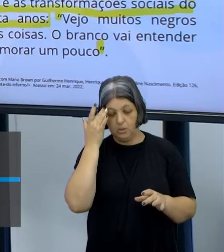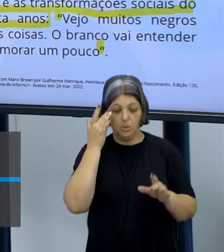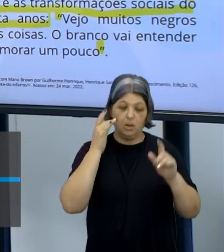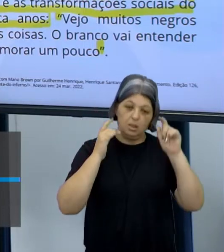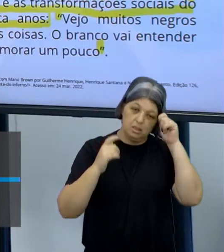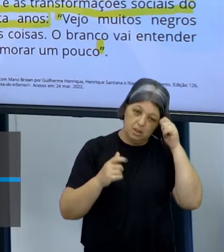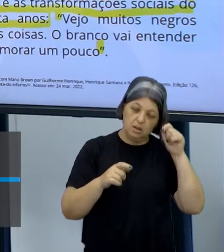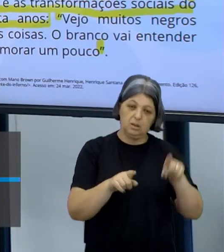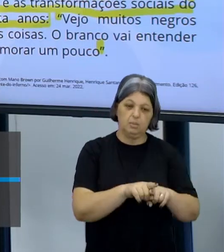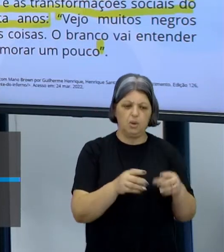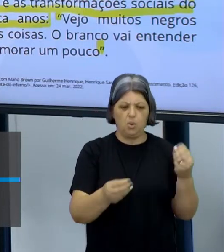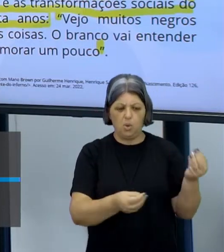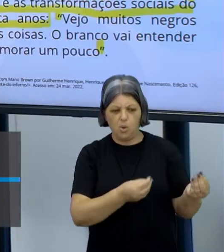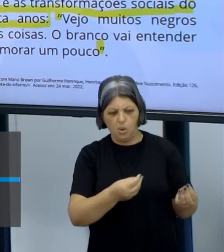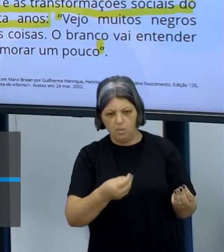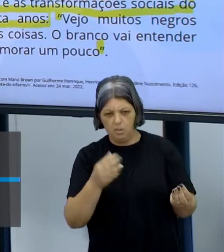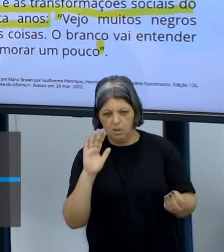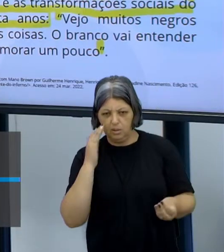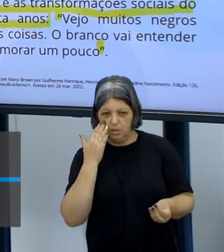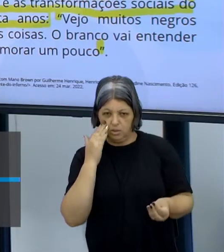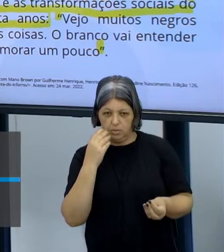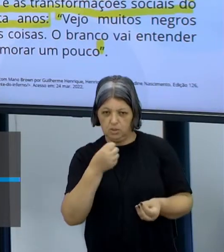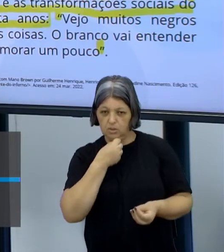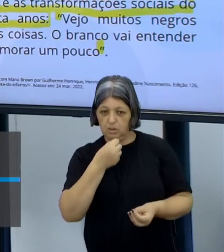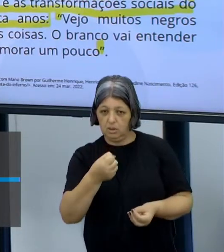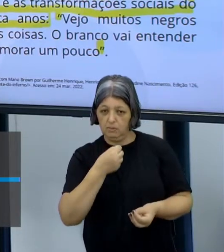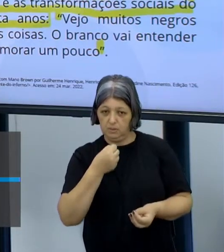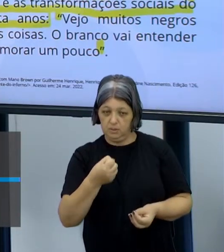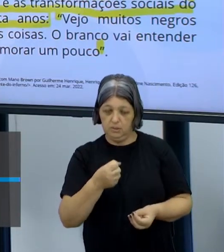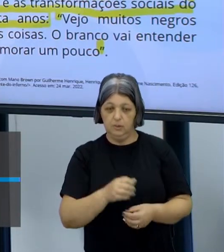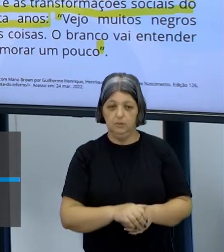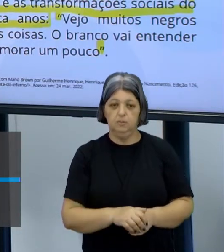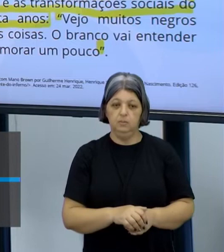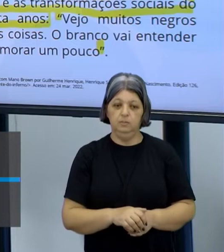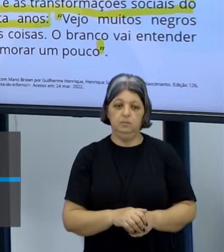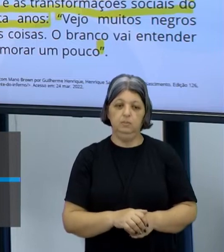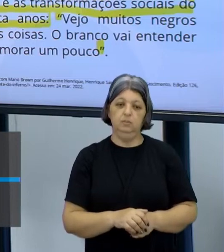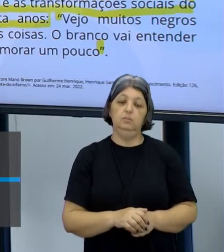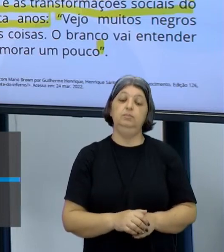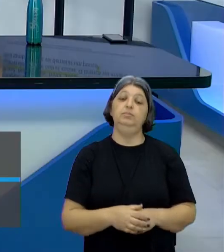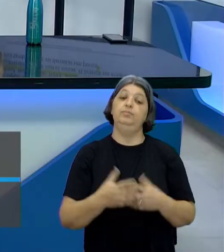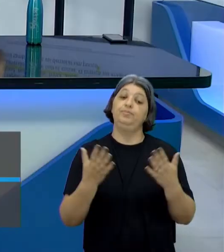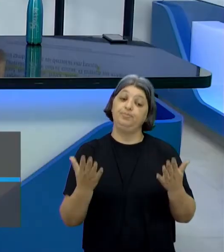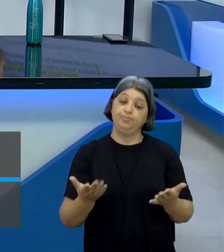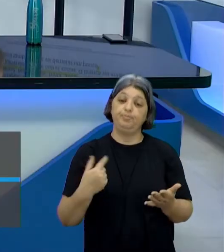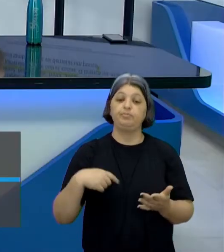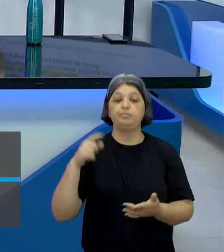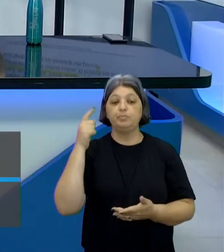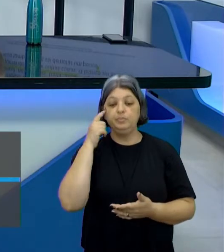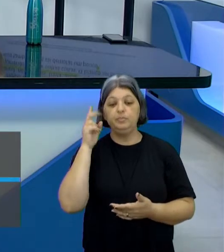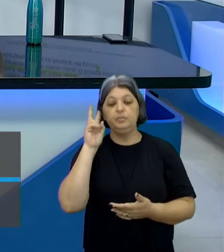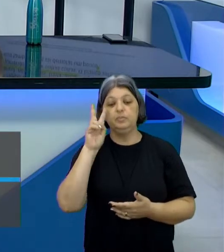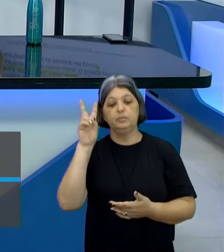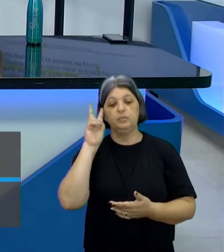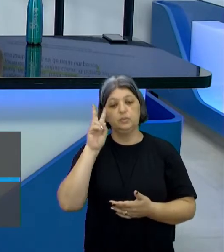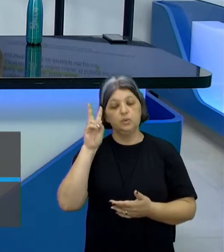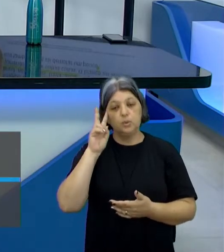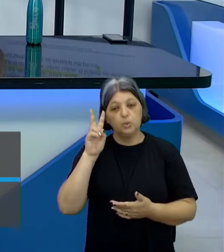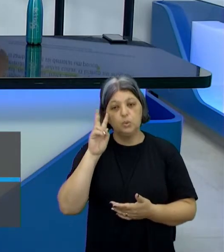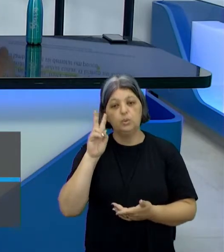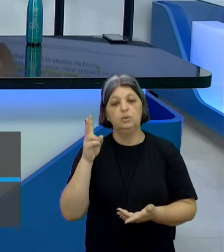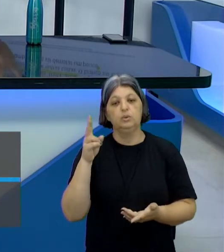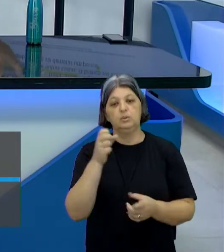interpretar essa entrevista, que voltam ao que nós já comentamos lá. Vai tudo depender da minha história, do meu social. Será